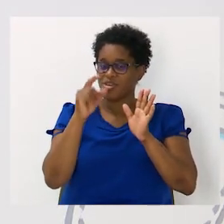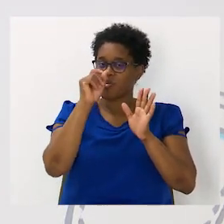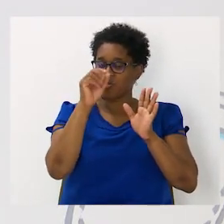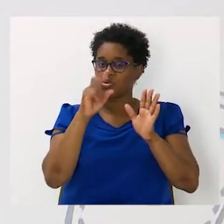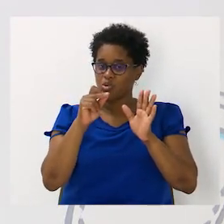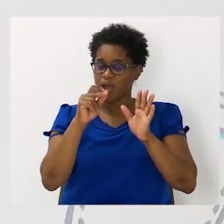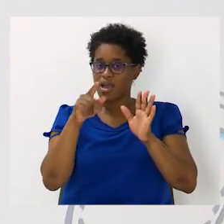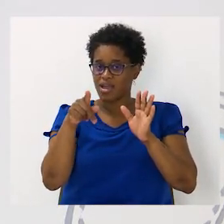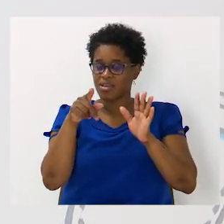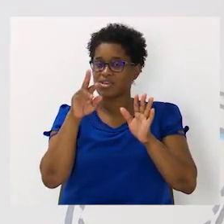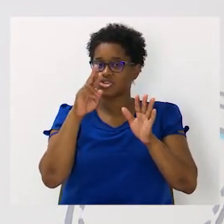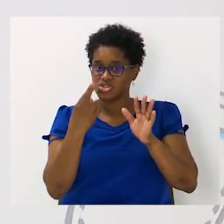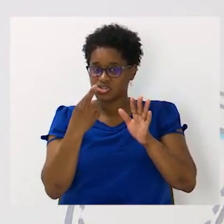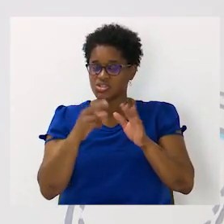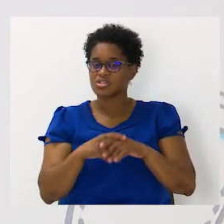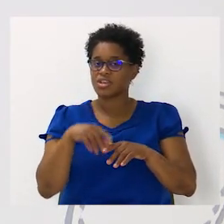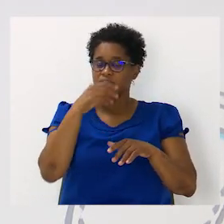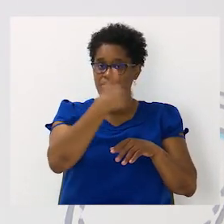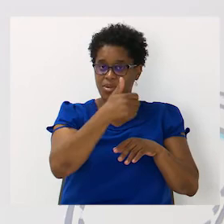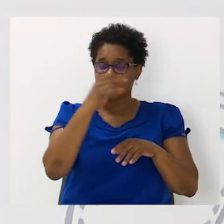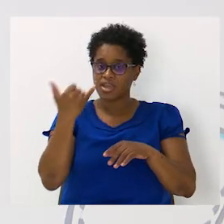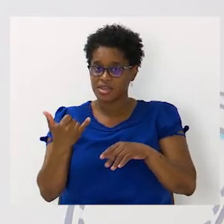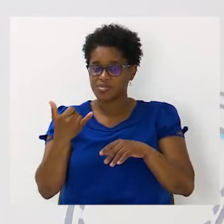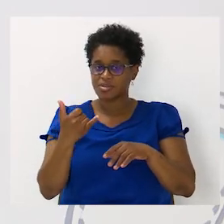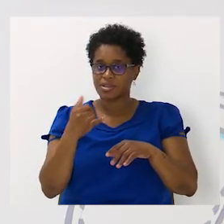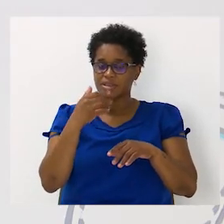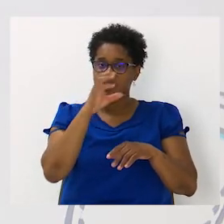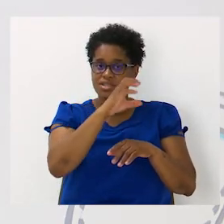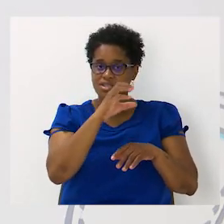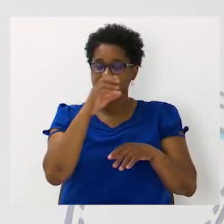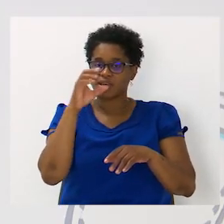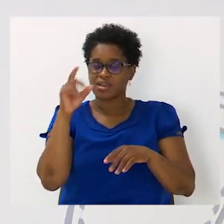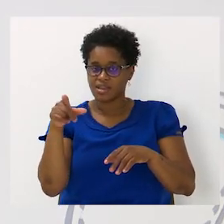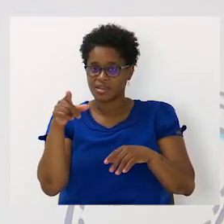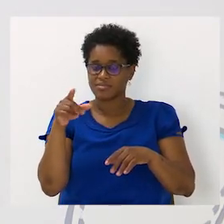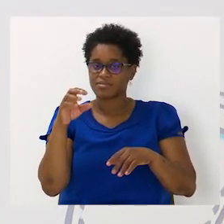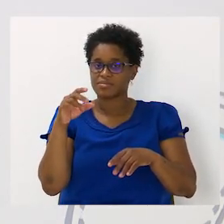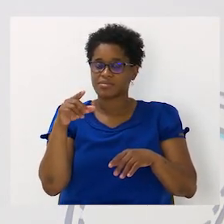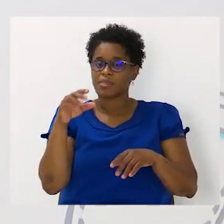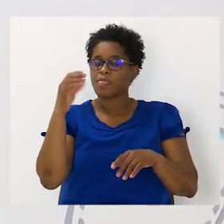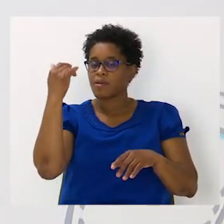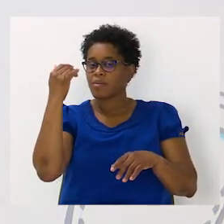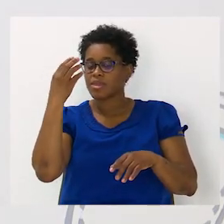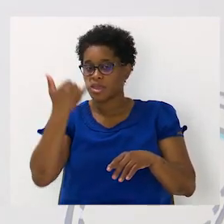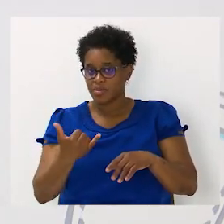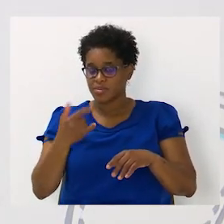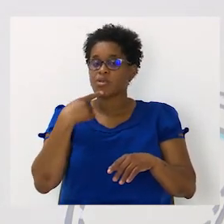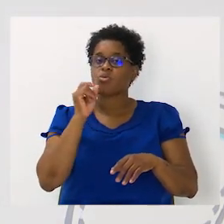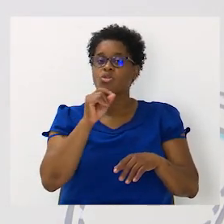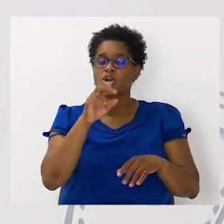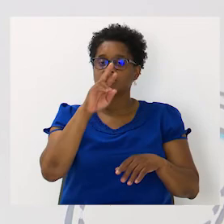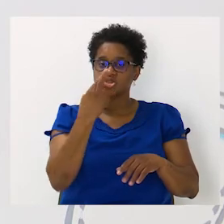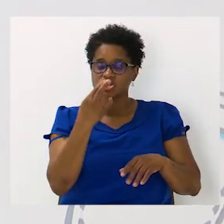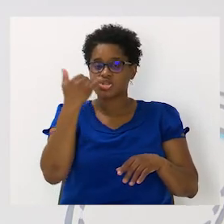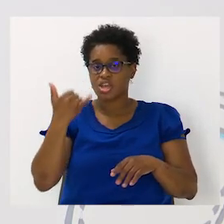A até o ponto B mede X, do ponto B até o ponto C mede Y, que demos ali o nome de